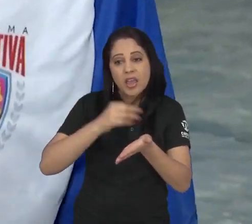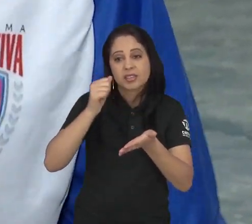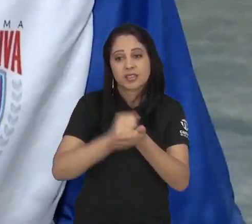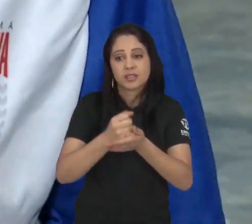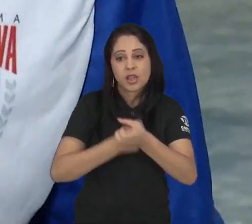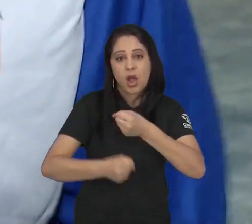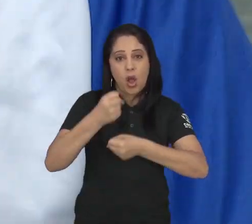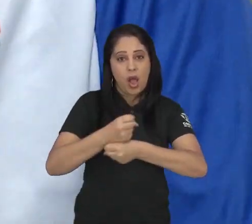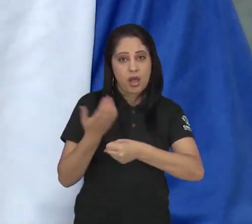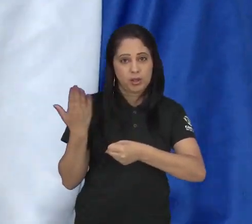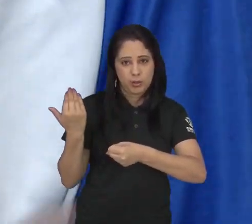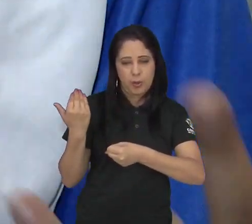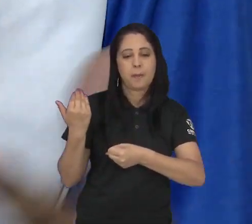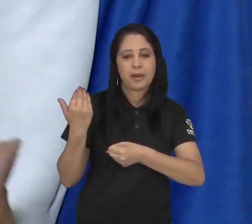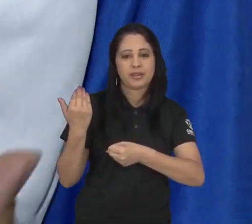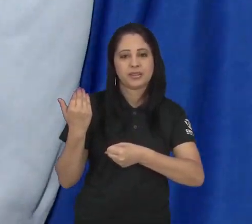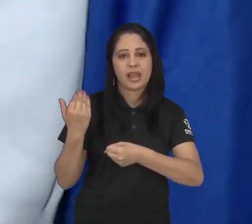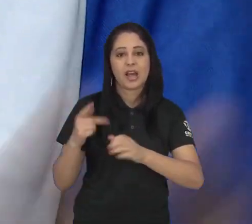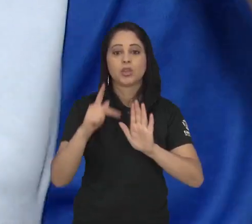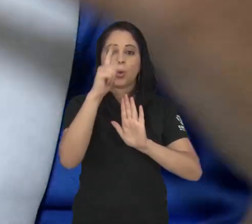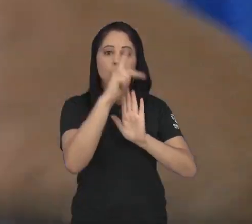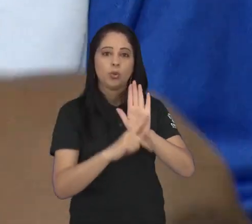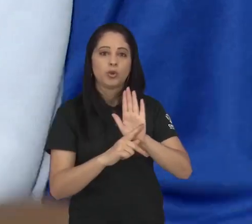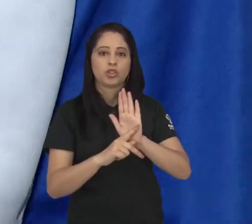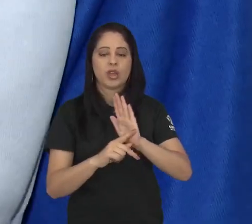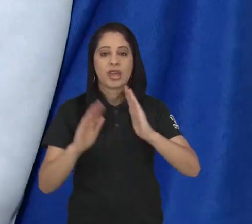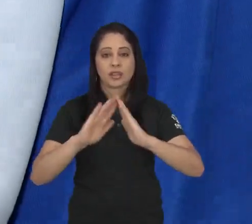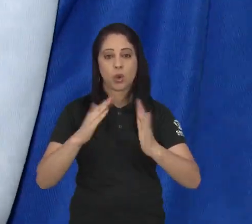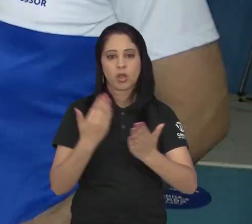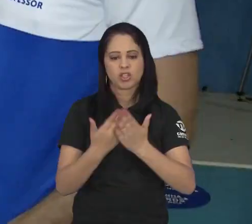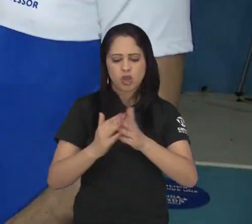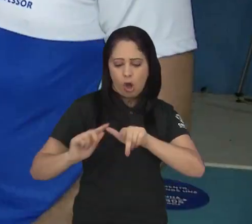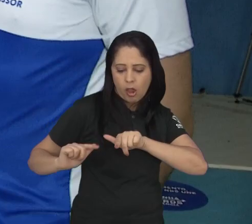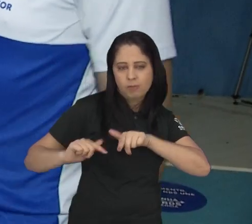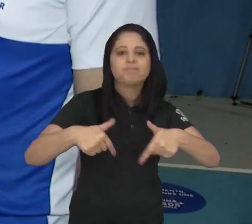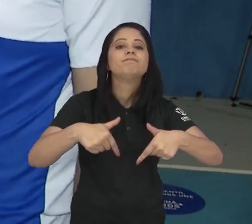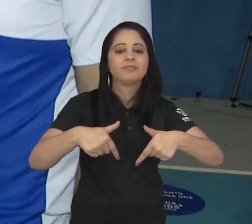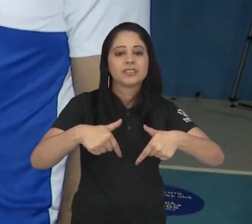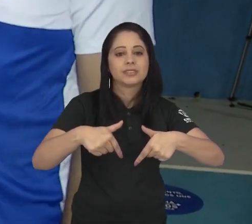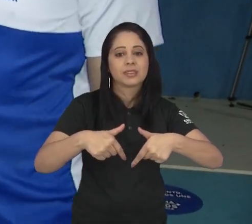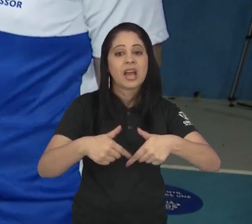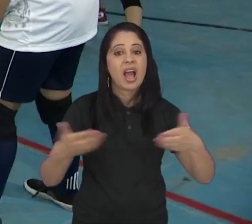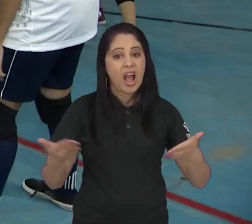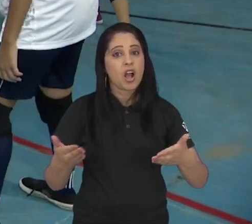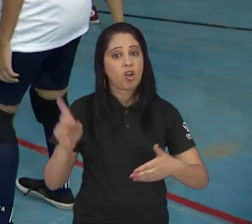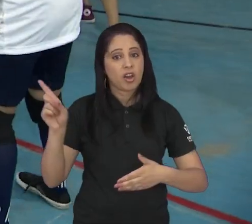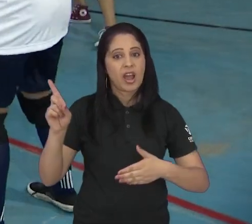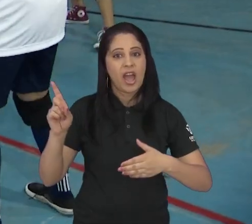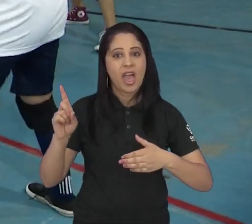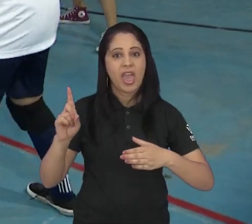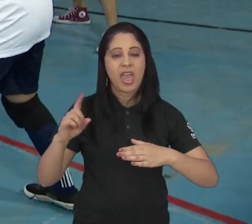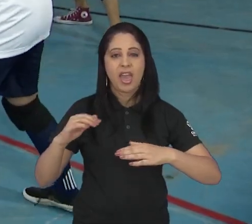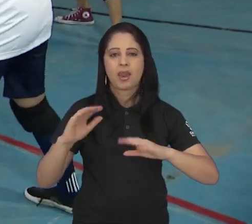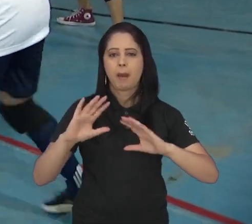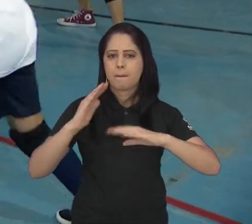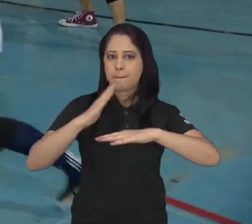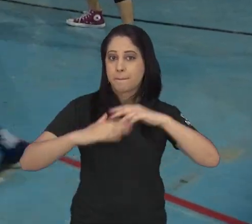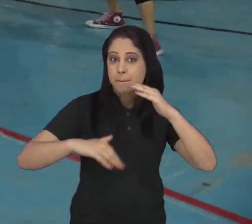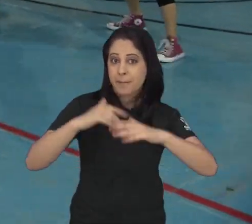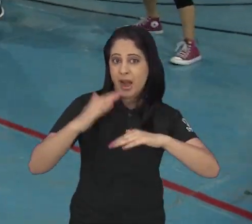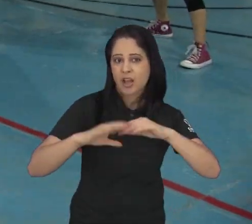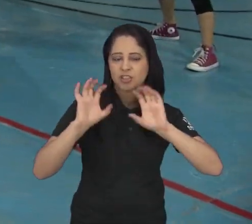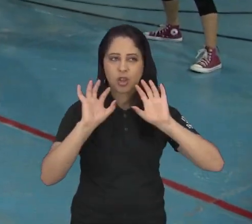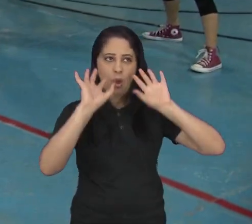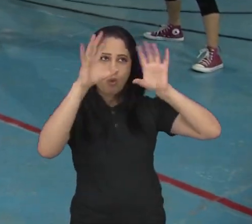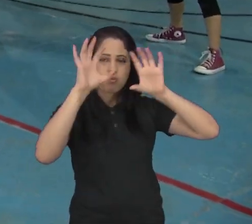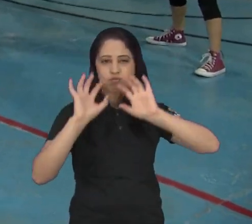se inscrever no ano passado nas atividades do programa Escola ativa hoje ela é uma das alunas que pratica vôlei no contraturno